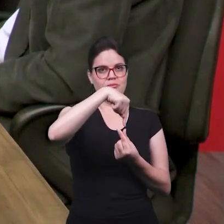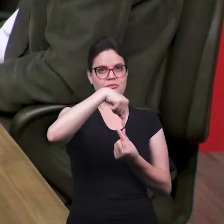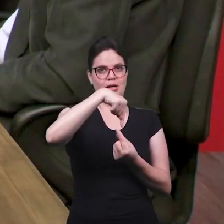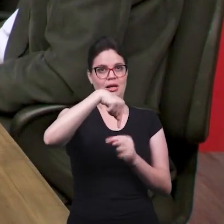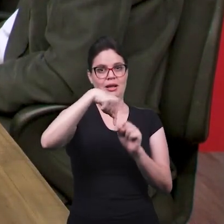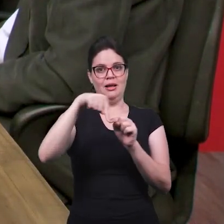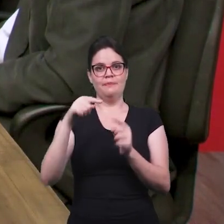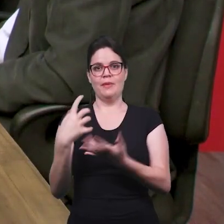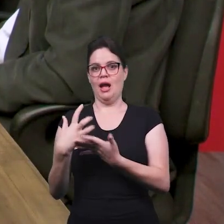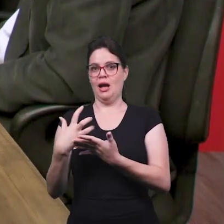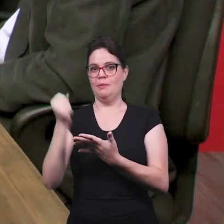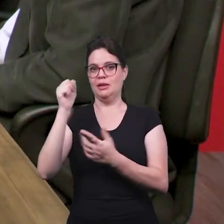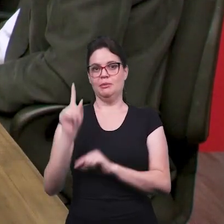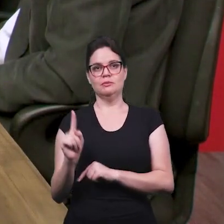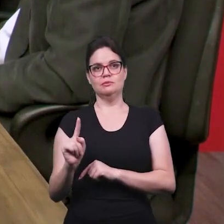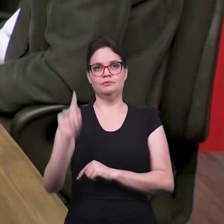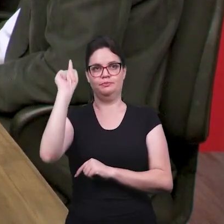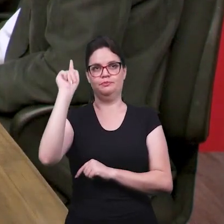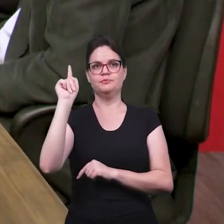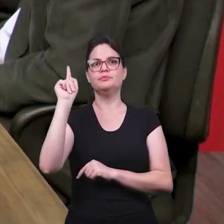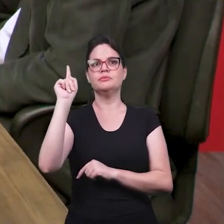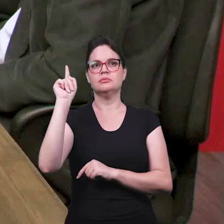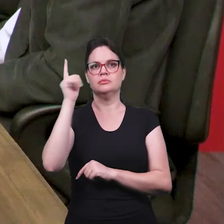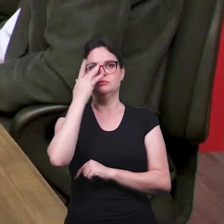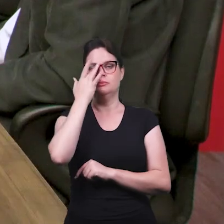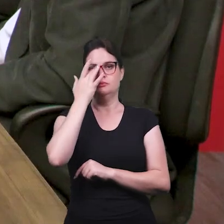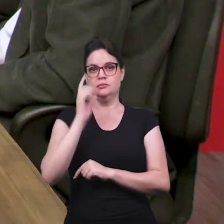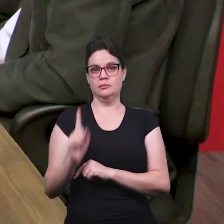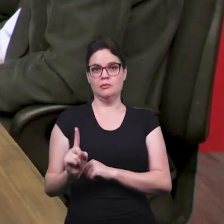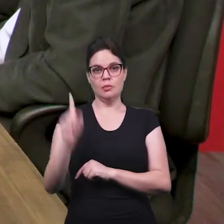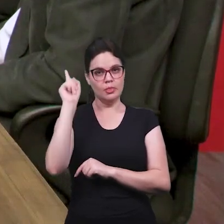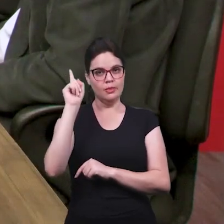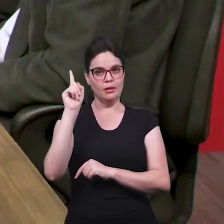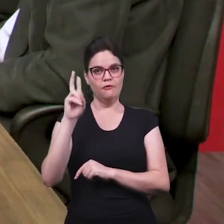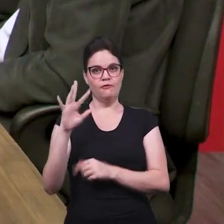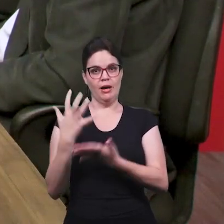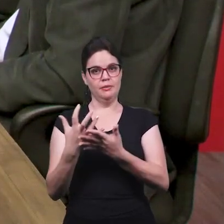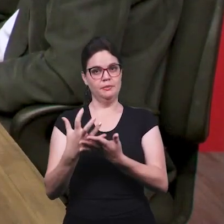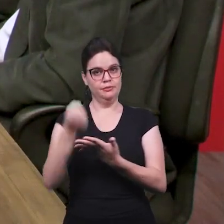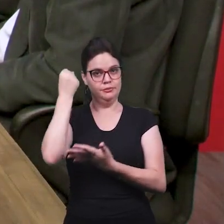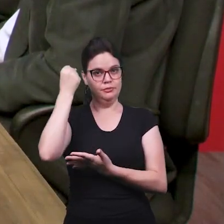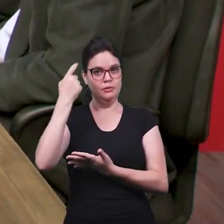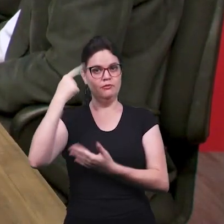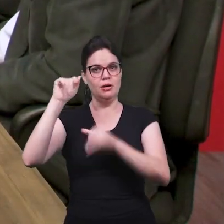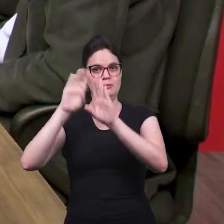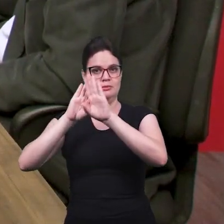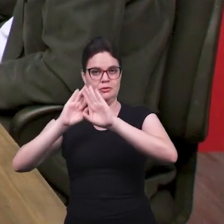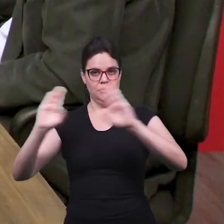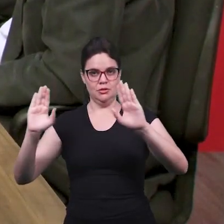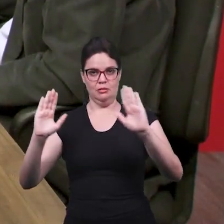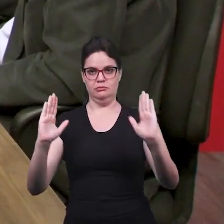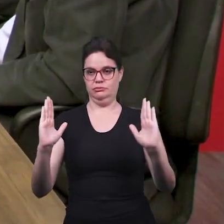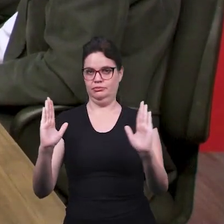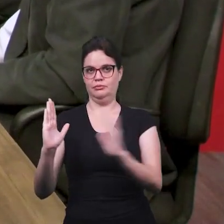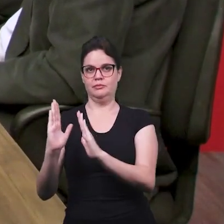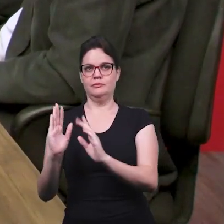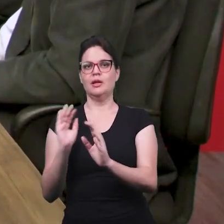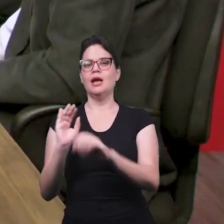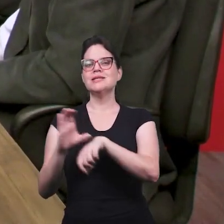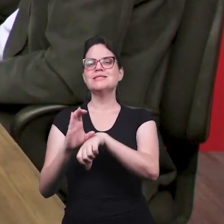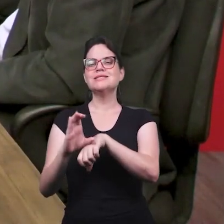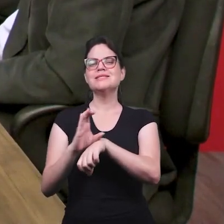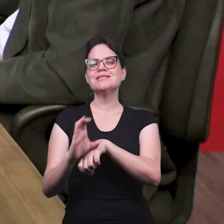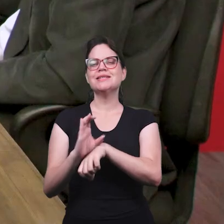lá no arrebatamento é a igreja sendo retirada para morar com o Senhor na eternidade. E ali começa um período que é denominado na palavra